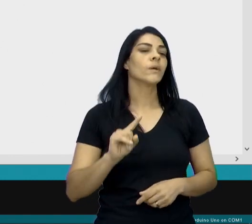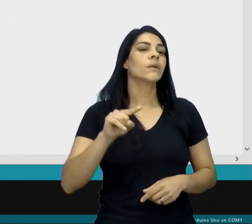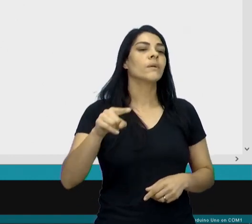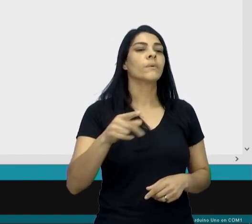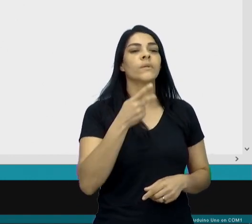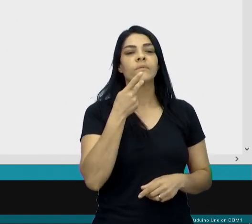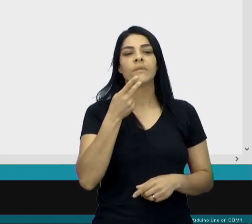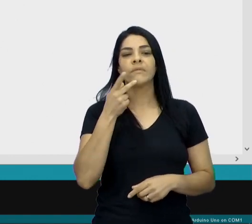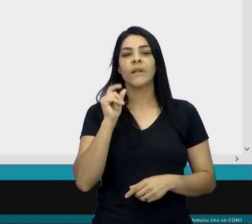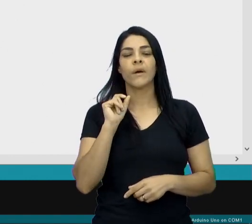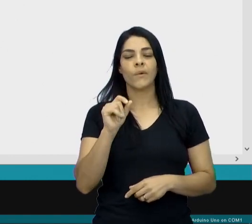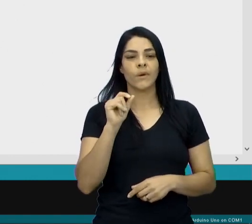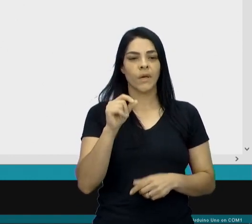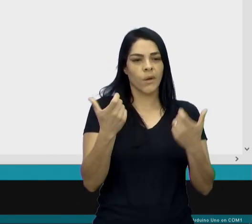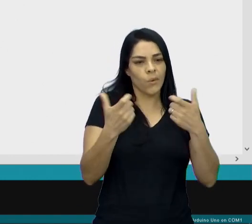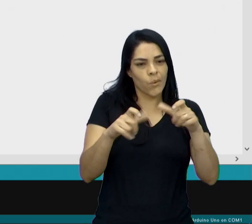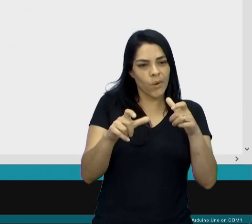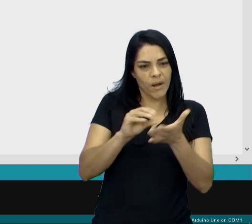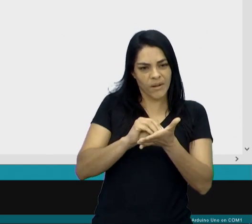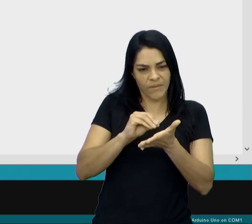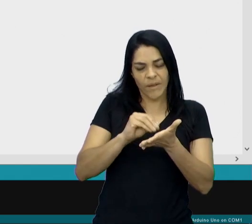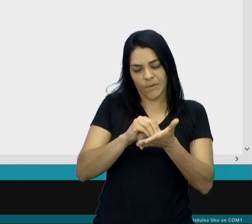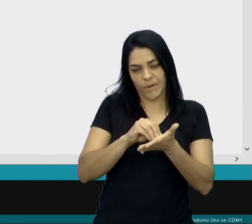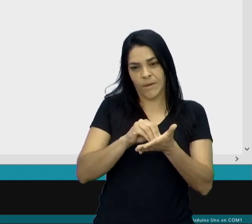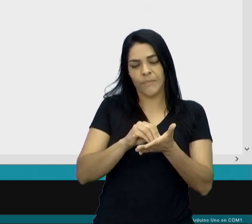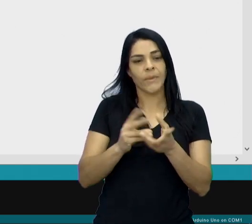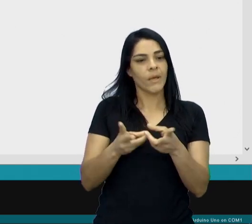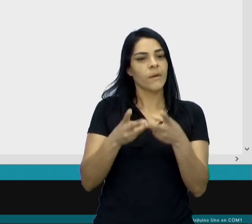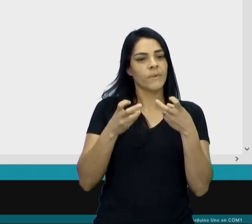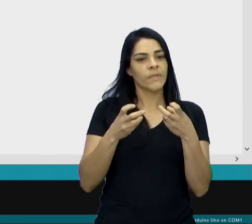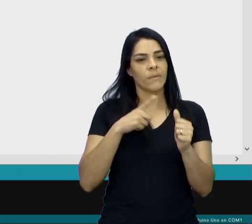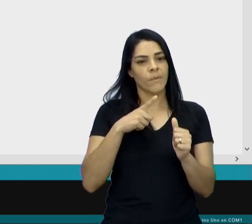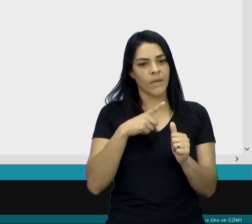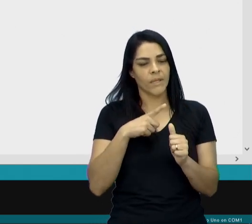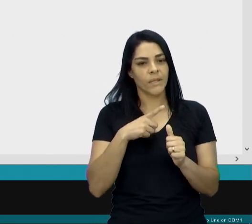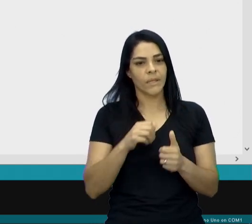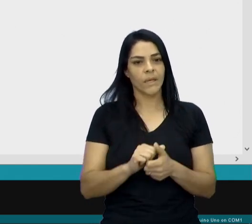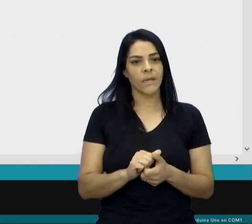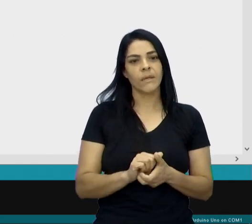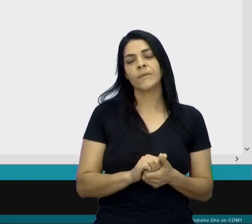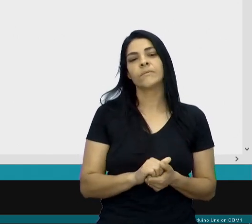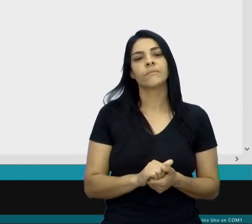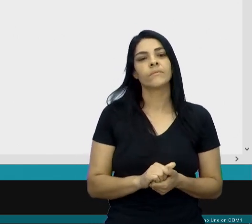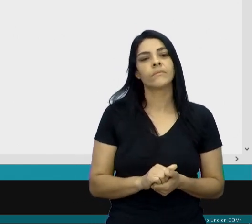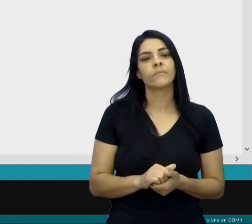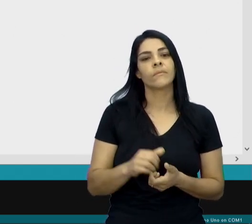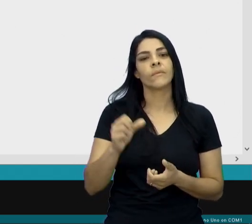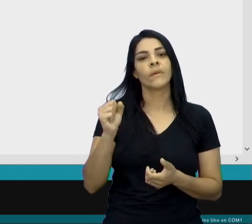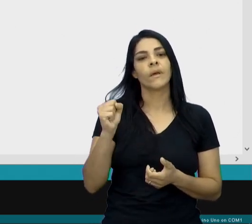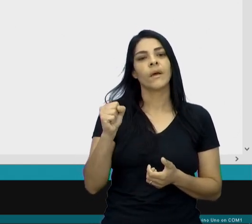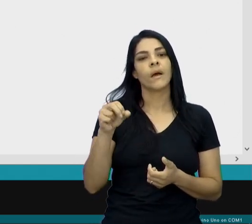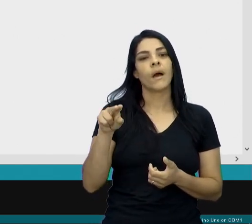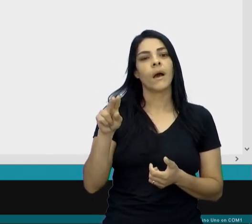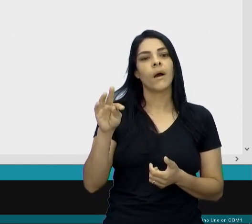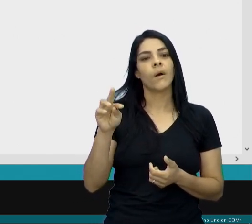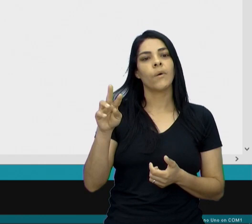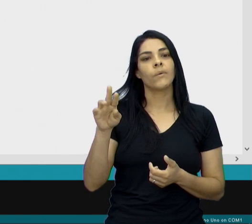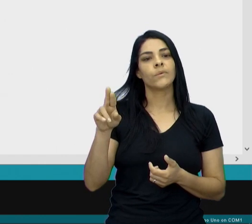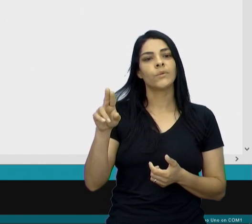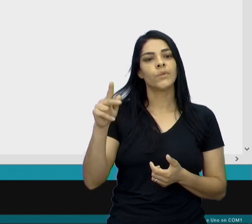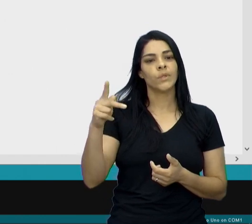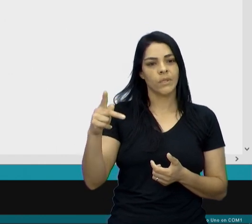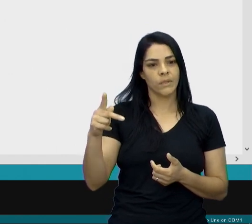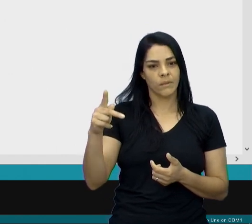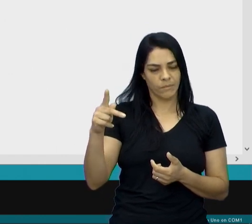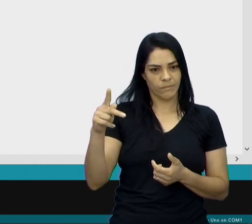dizer ainda onde é que você vai colocar. Então veja, a gente tem um comando aqui que é o output e o input, tá certo? O que que